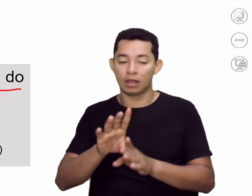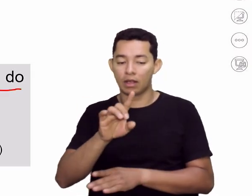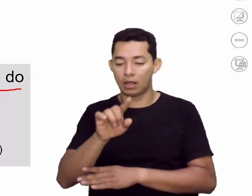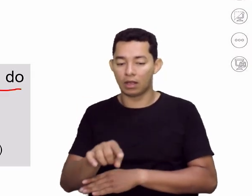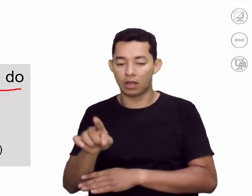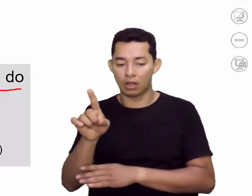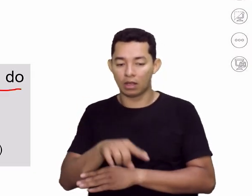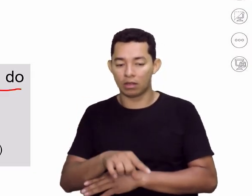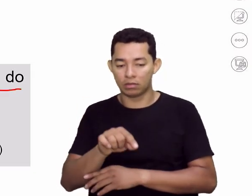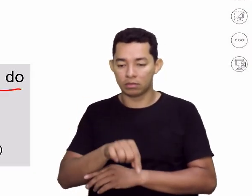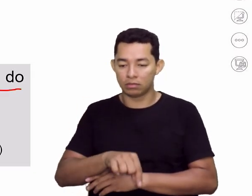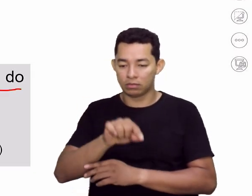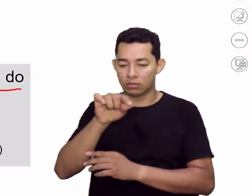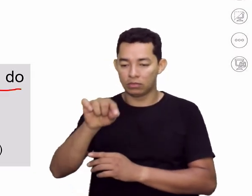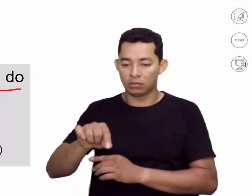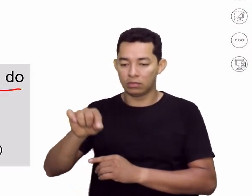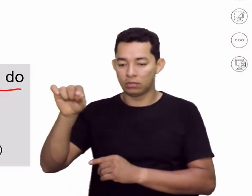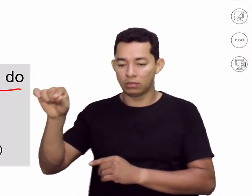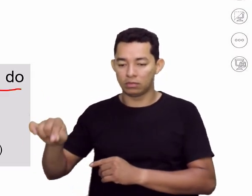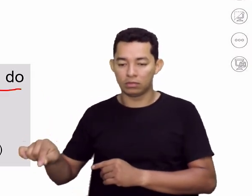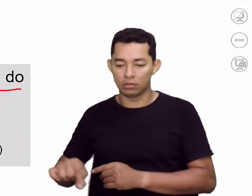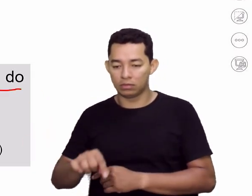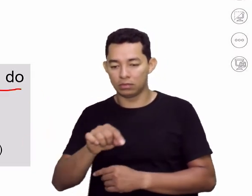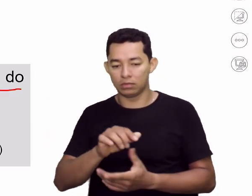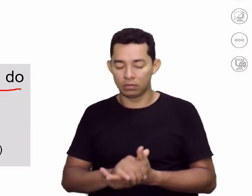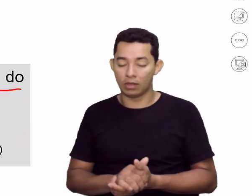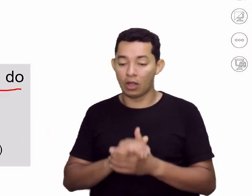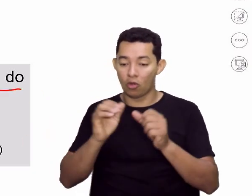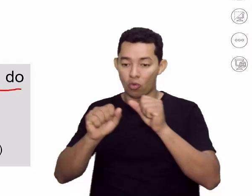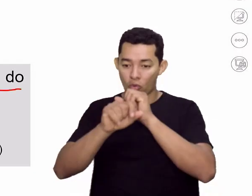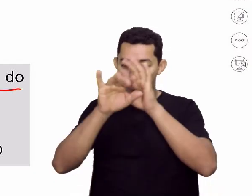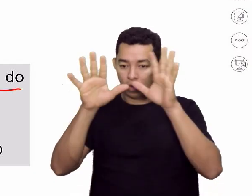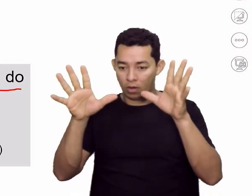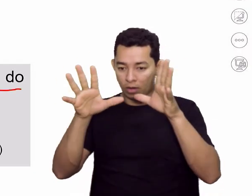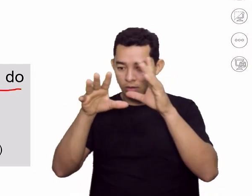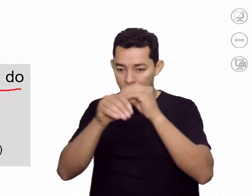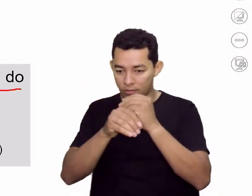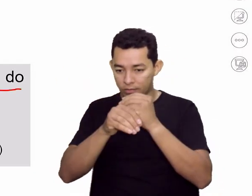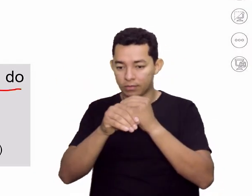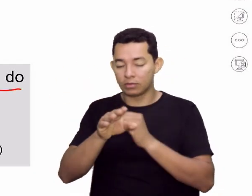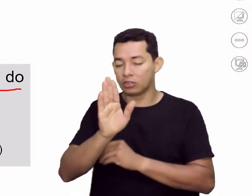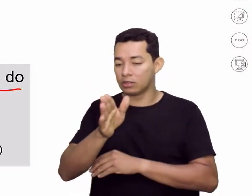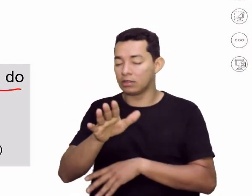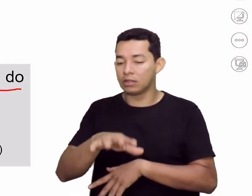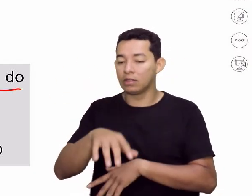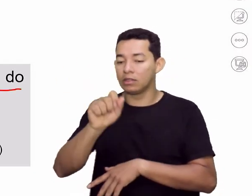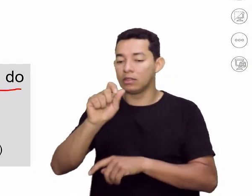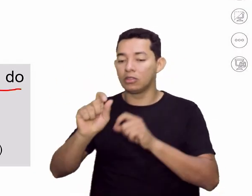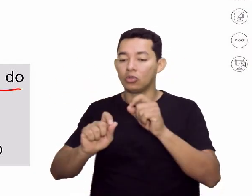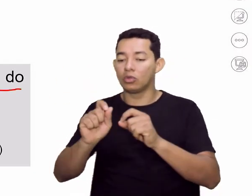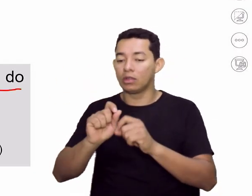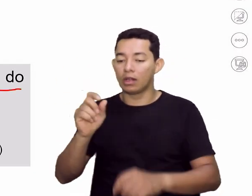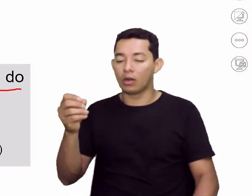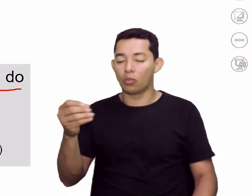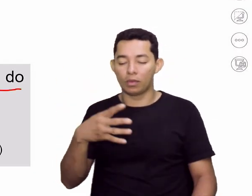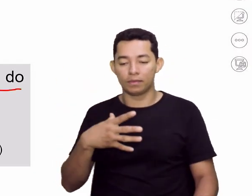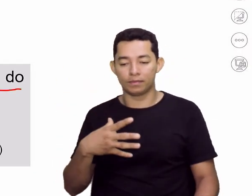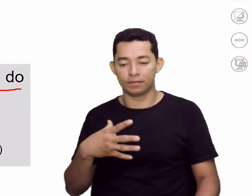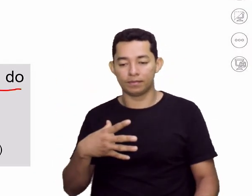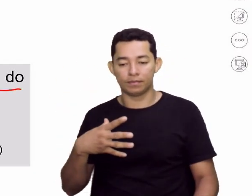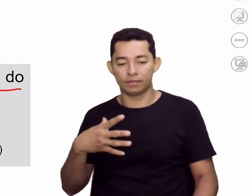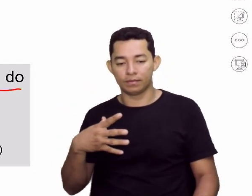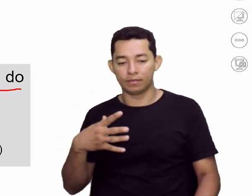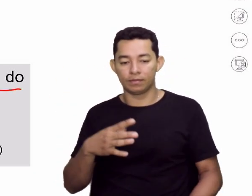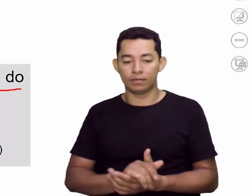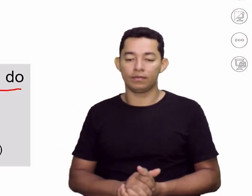contornos. Pois é, né? O claro escuro aí já está ganhando aí uma novidade, né? Em vez de